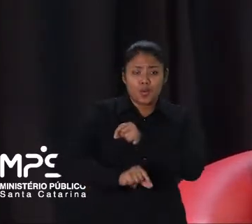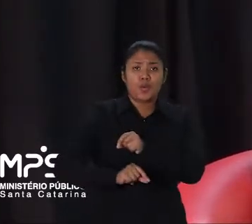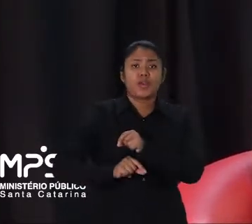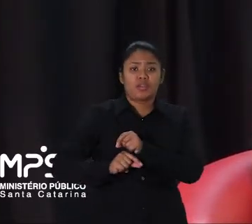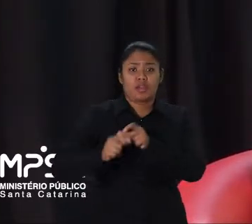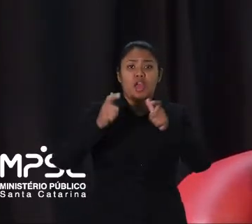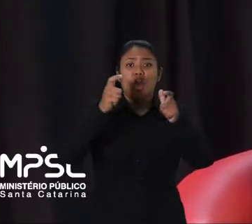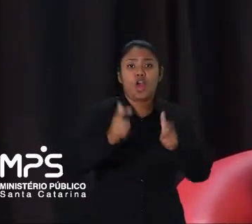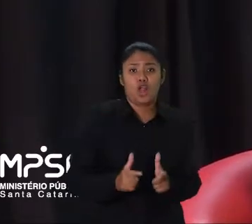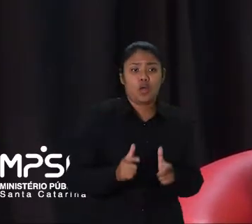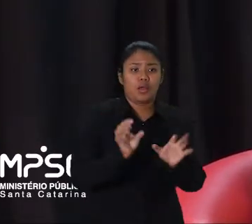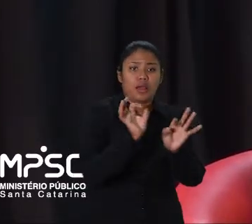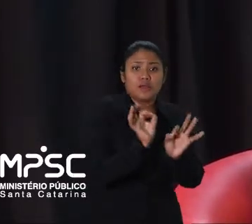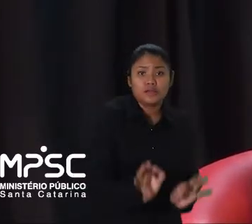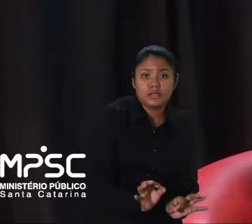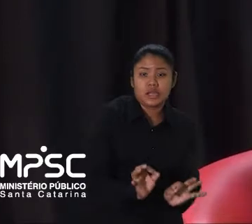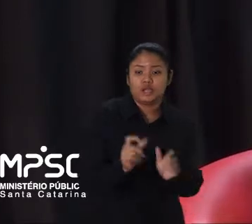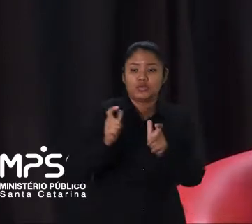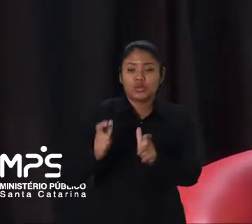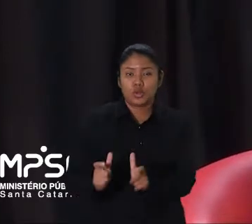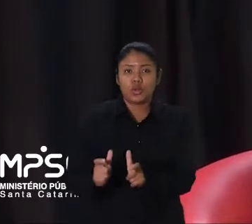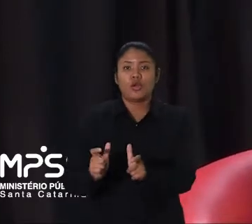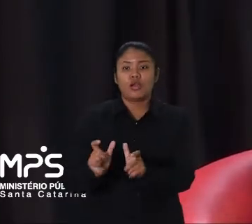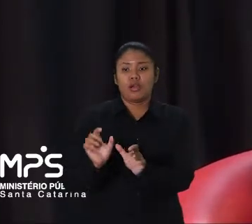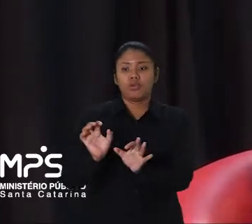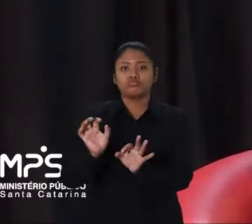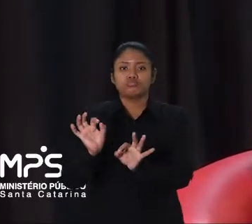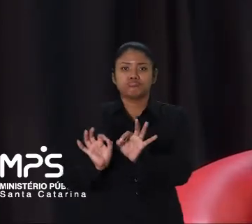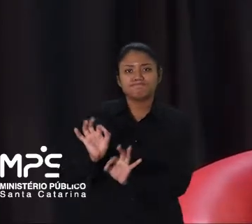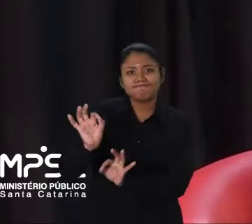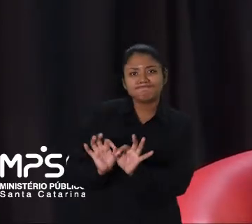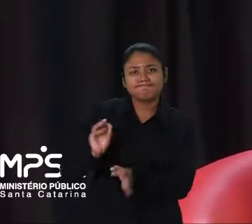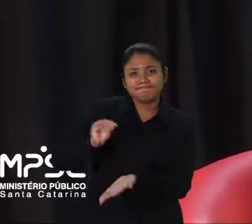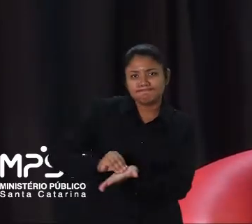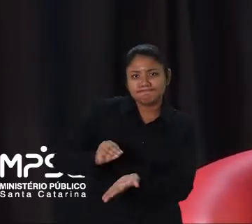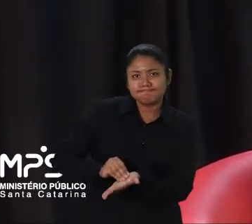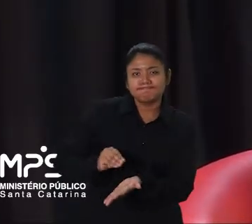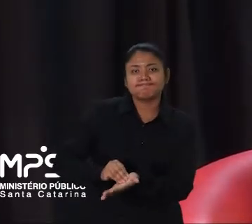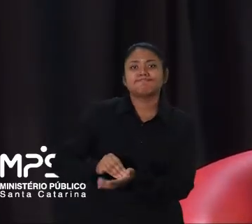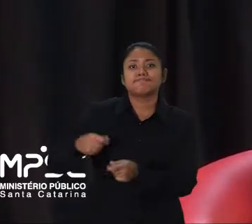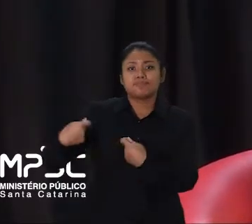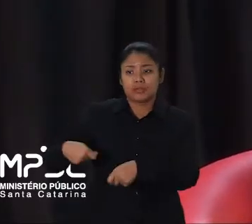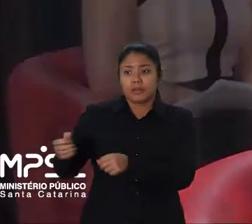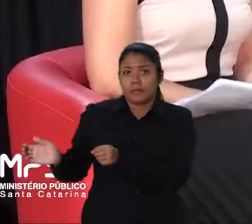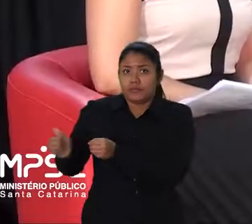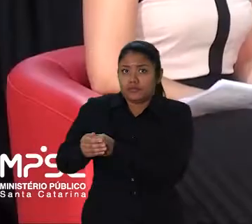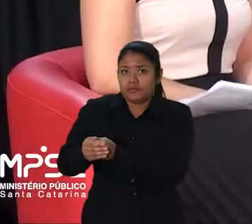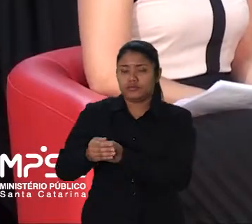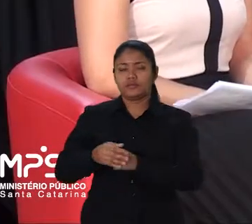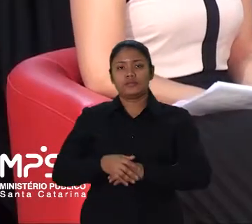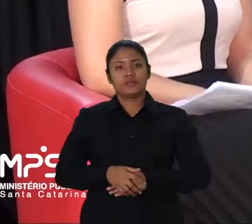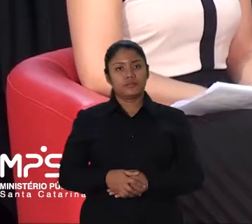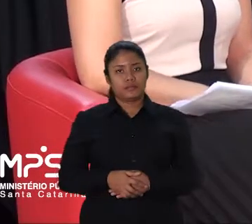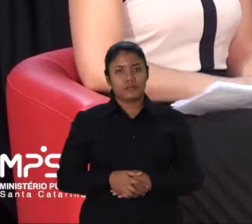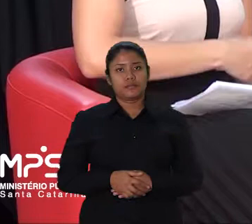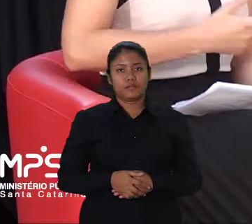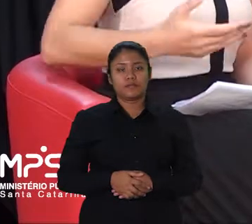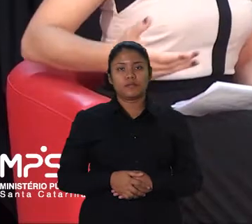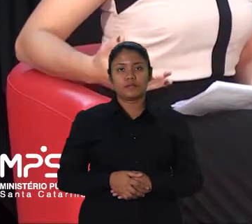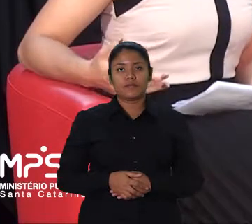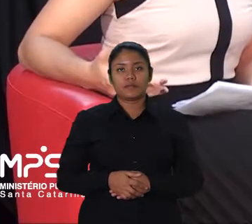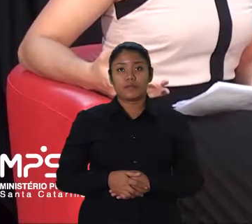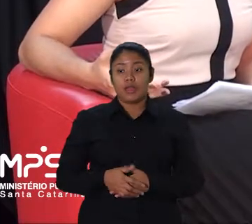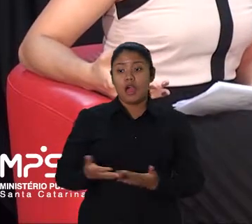enquadram ocupações ordenadas desordenadas clandestinas e irregulares no entre a entender como é que